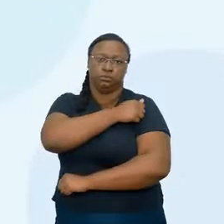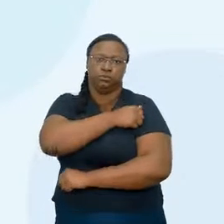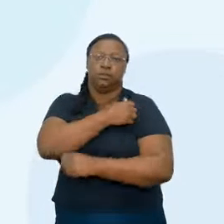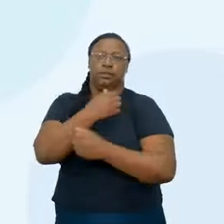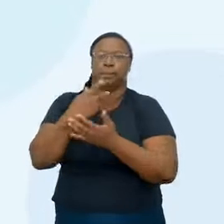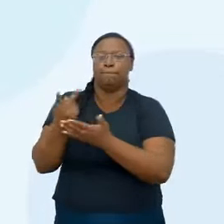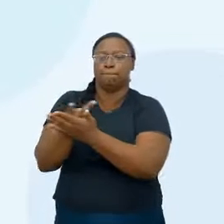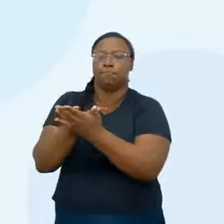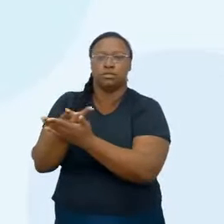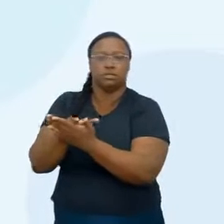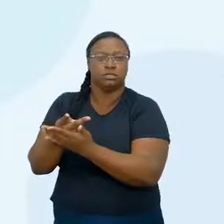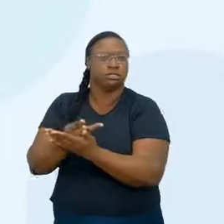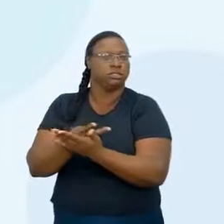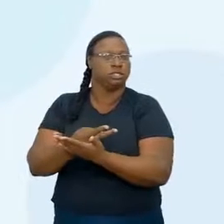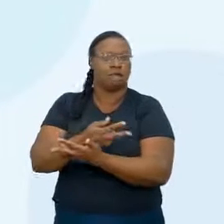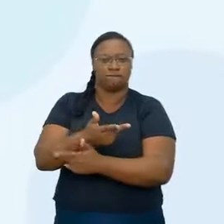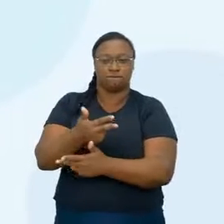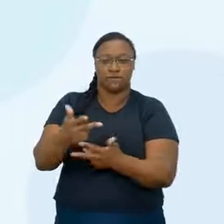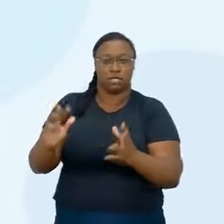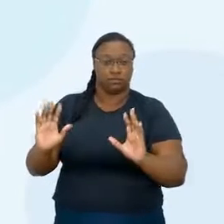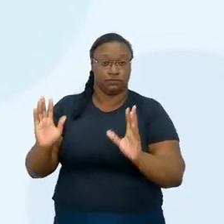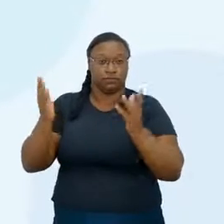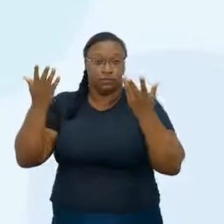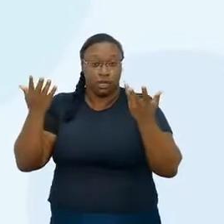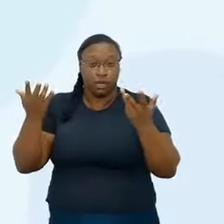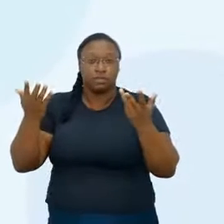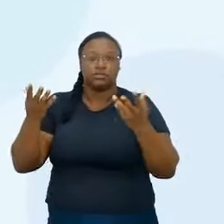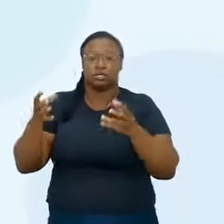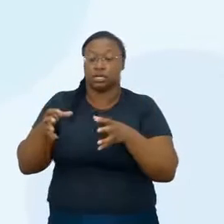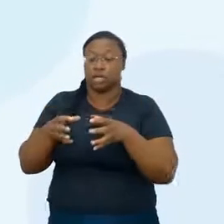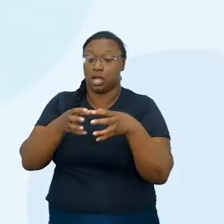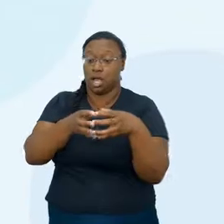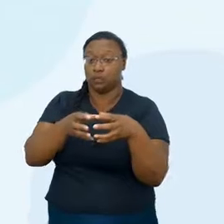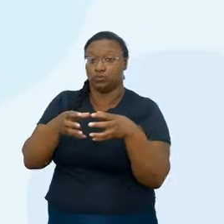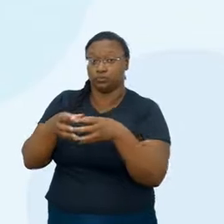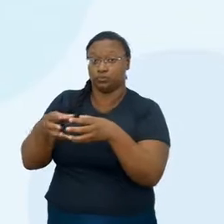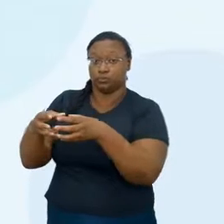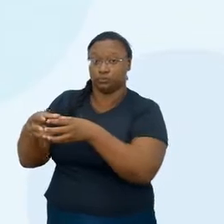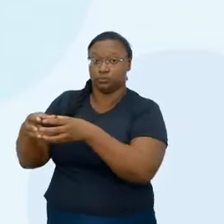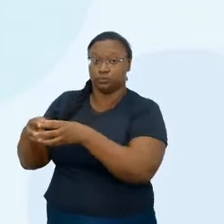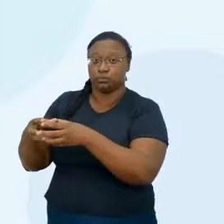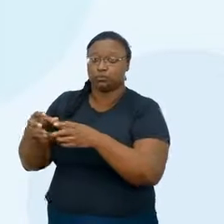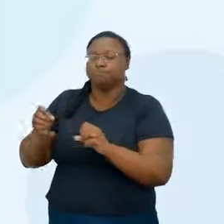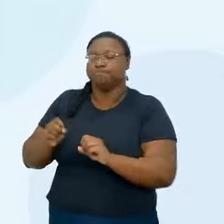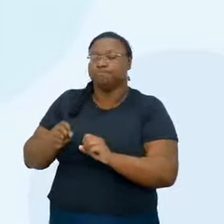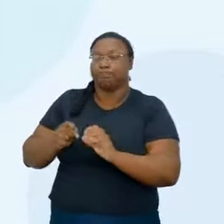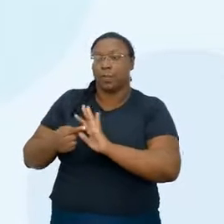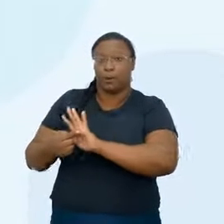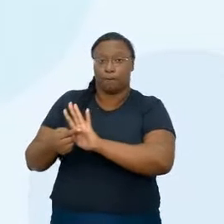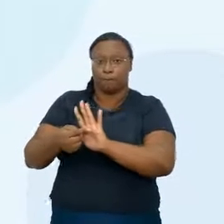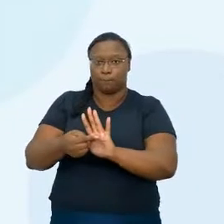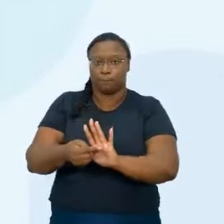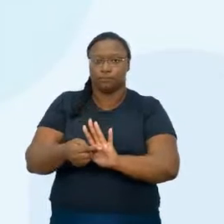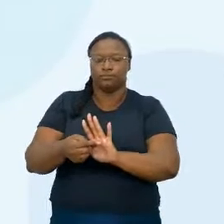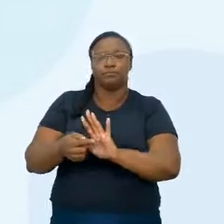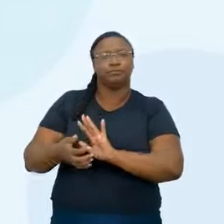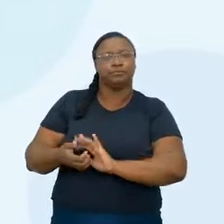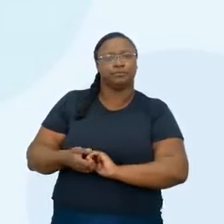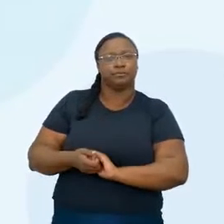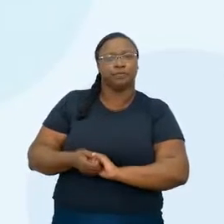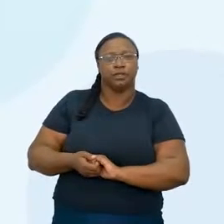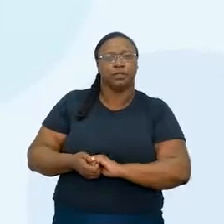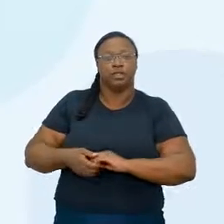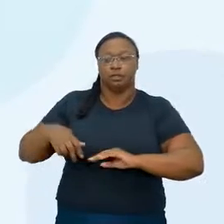né? E eles, né? Cada grupo apresenta ali, né? Você vai circulando os alunos